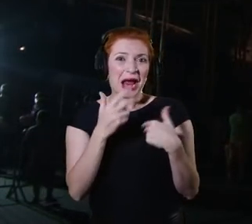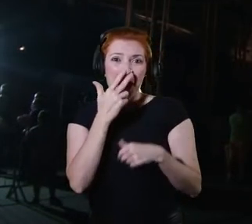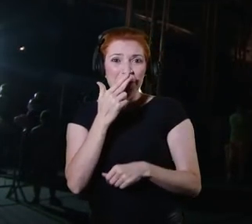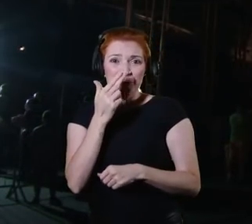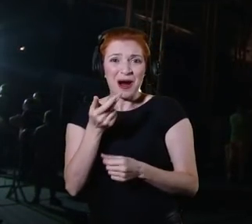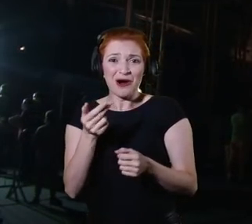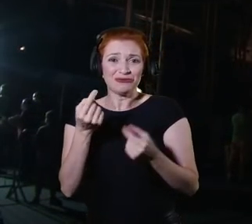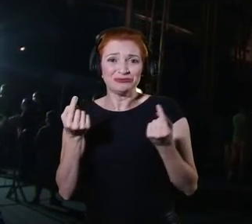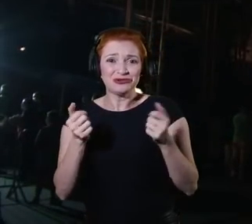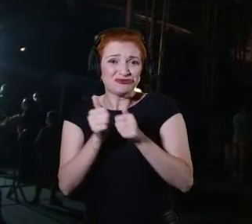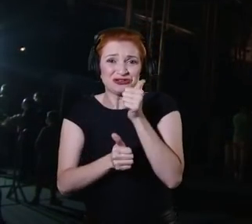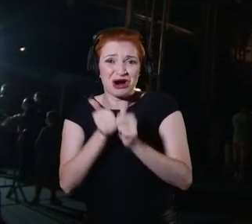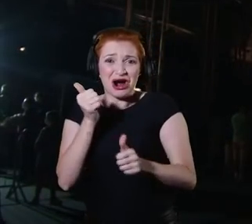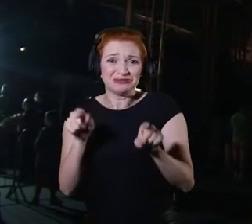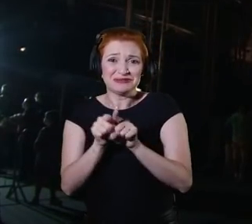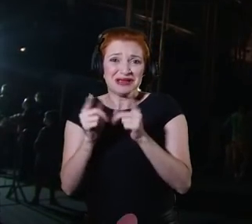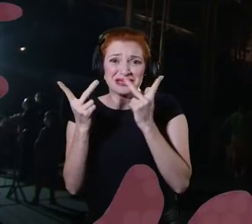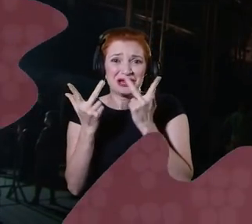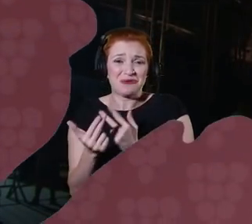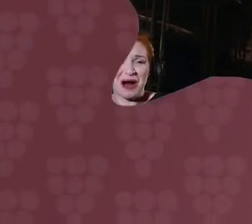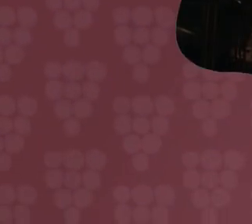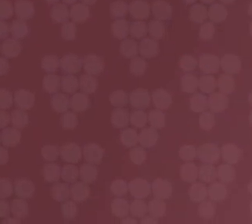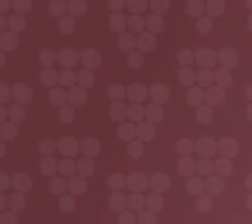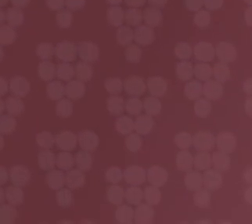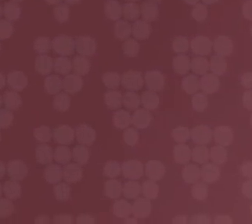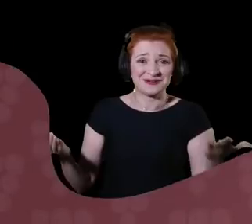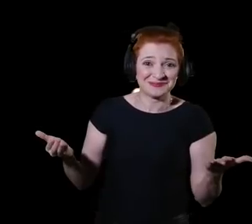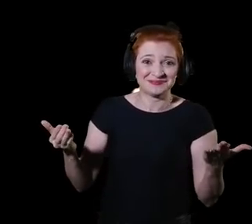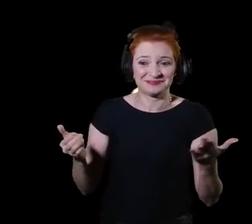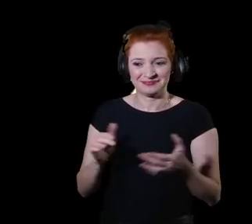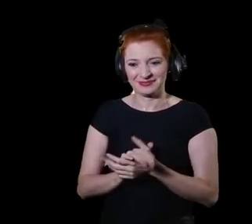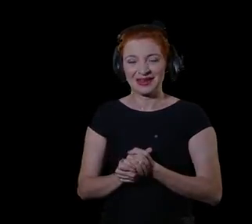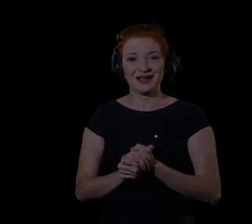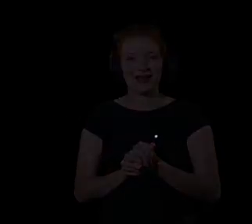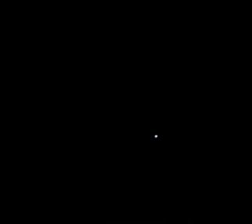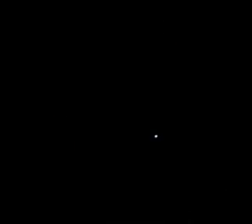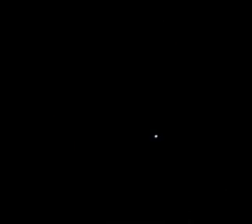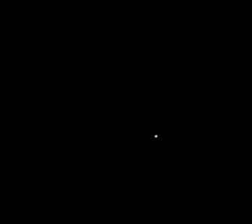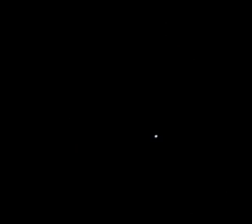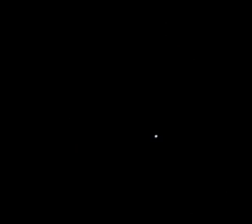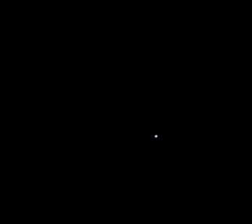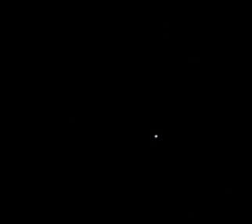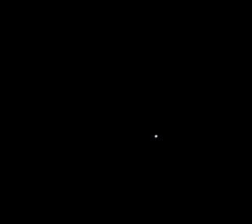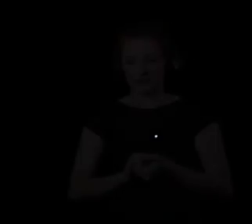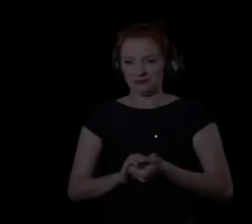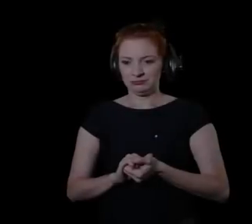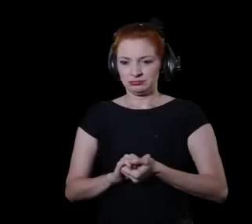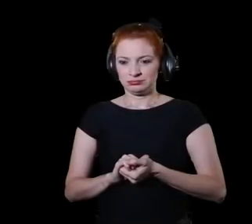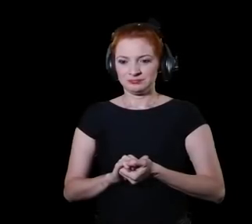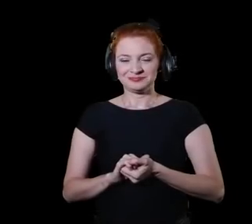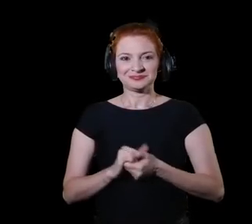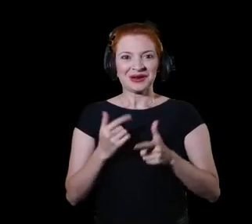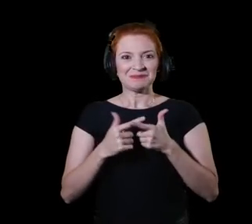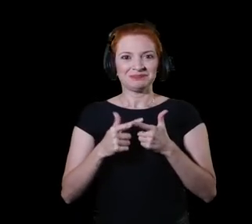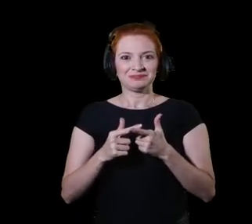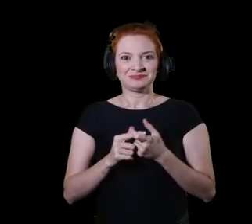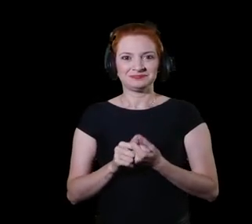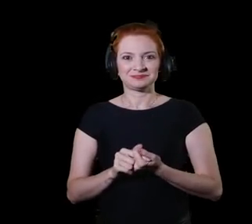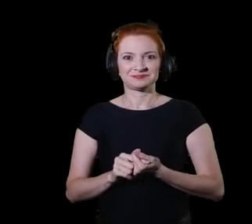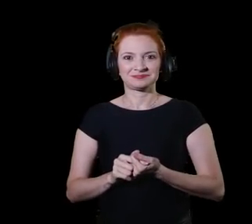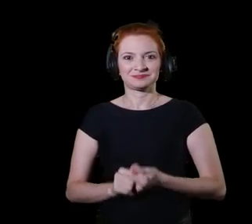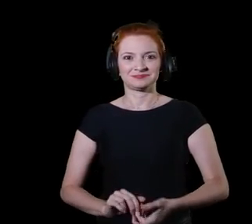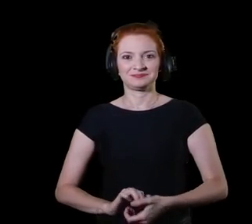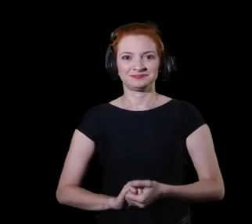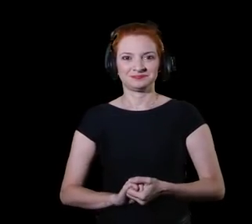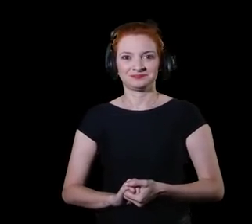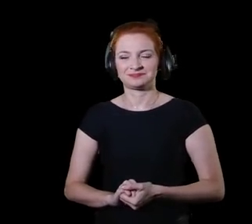e eleições, né? Então, mas isso por quê? Porque, isso é a parte boa, né? Porque a comunidade se envolve